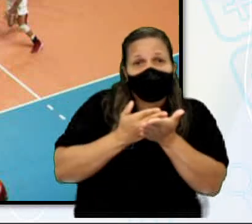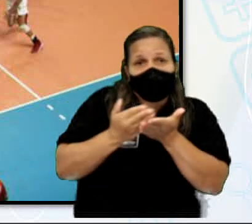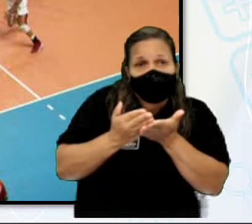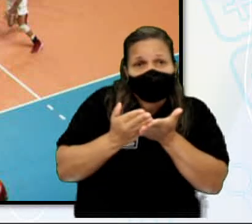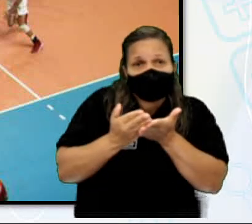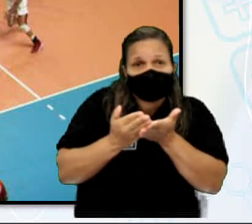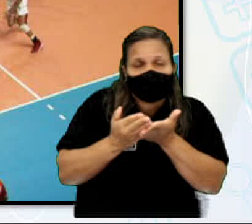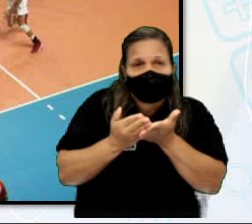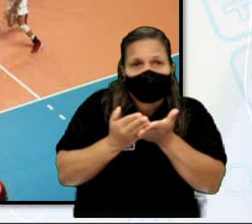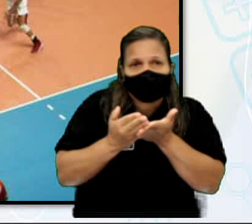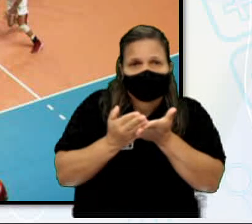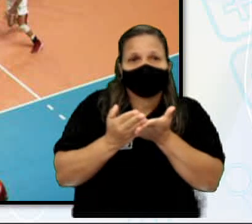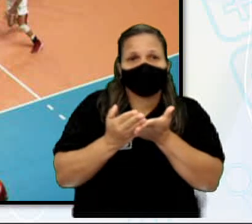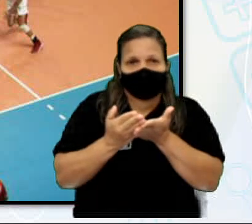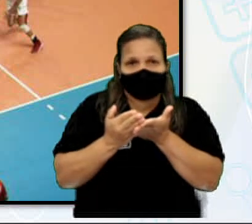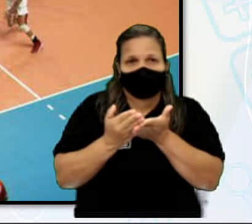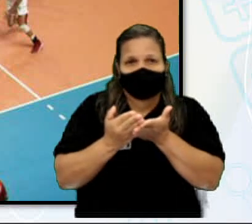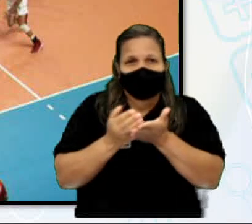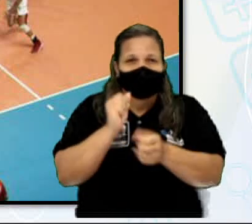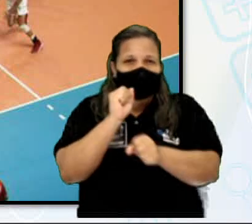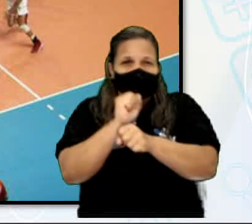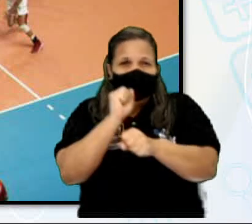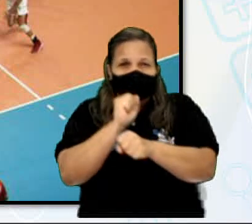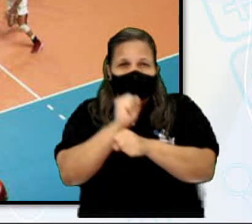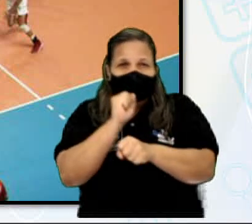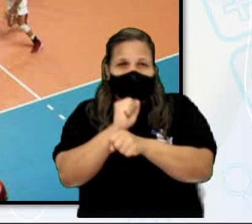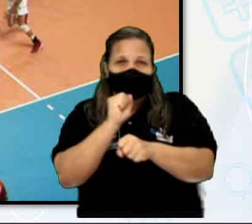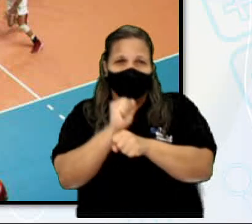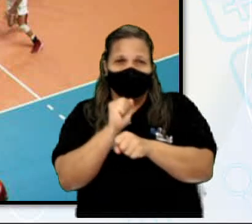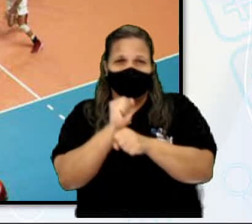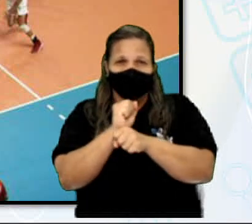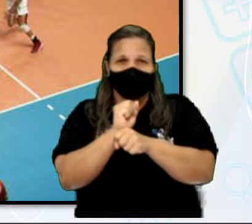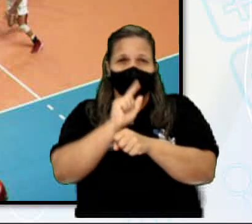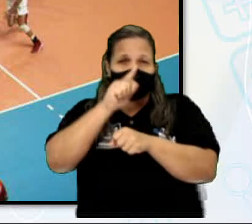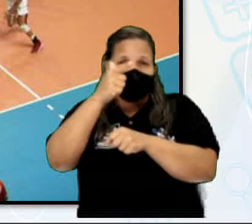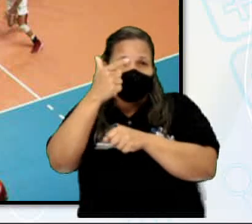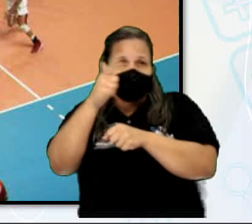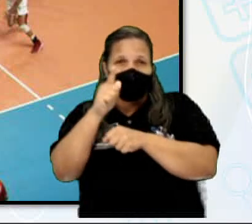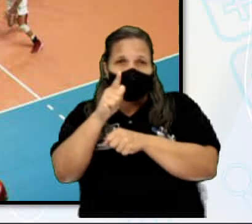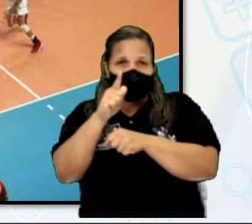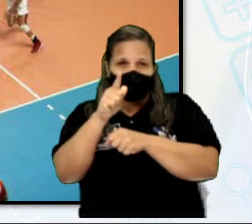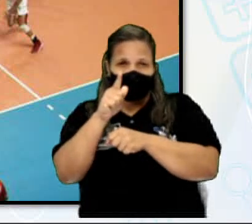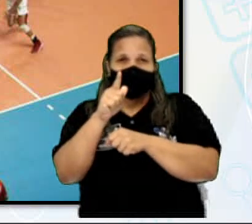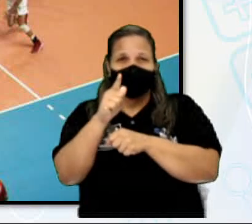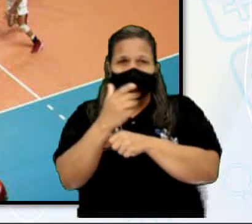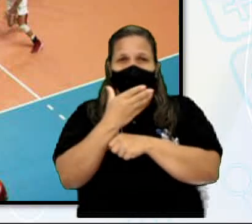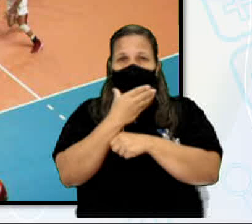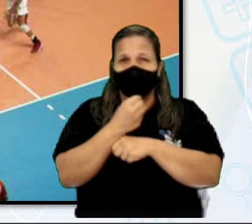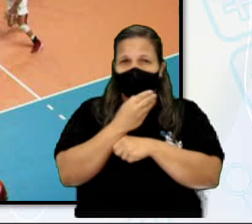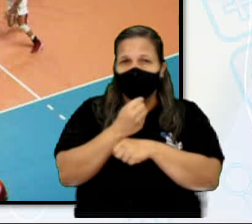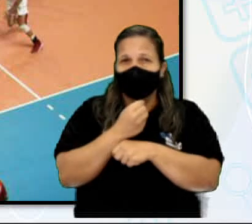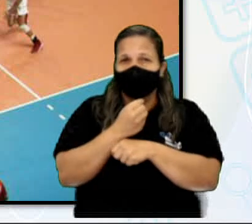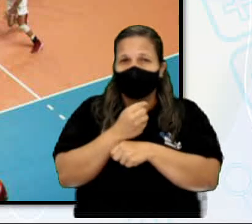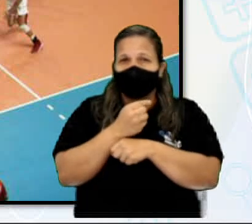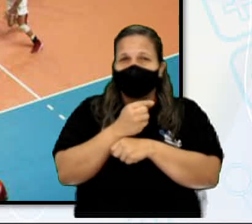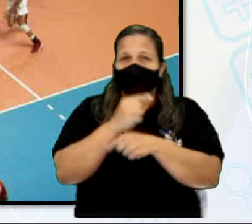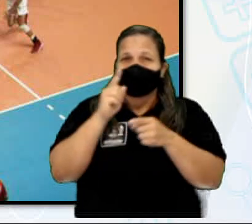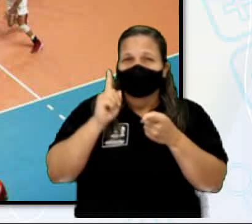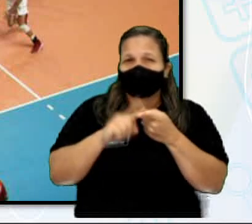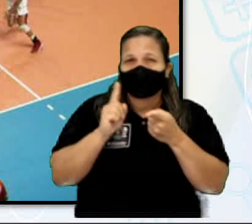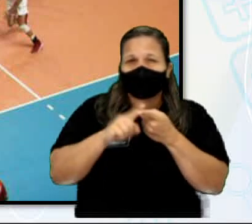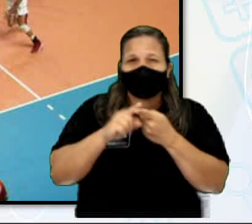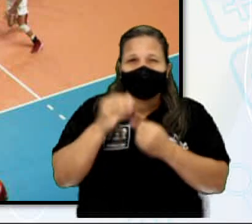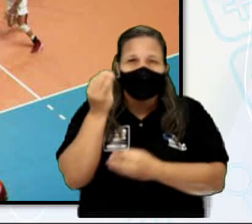salto, esperando receber essa bola para atacar. O levantador, ele pode levantar para qualquer um dos 3. A gente também tem um